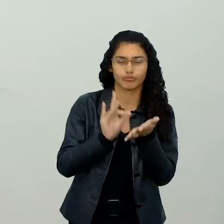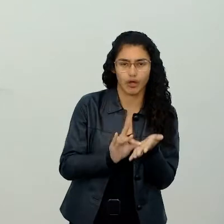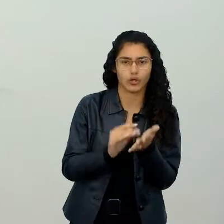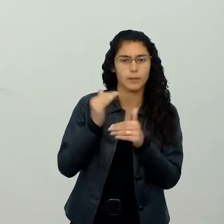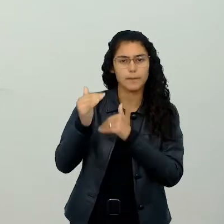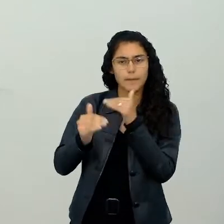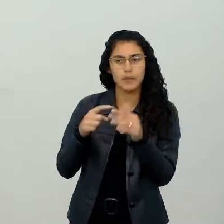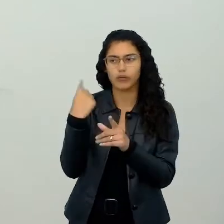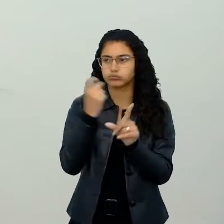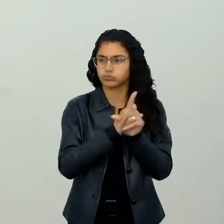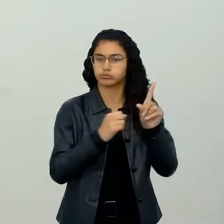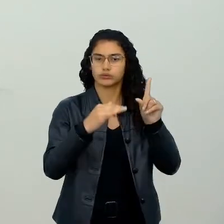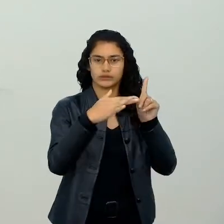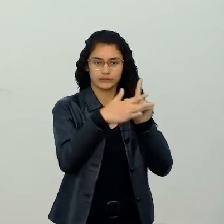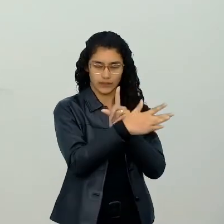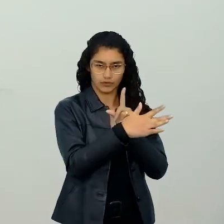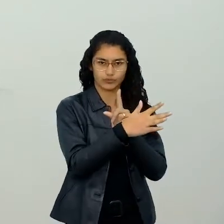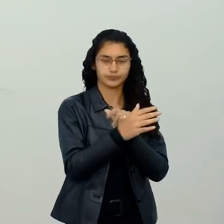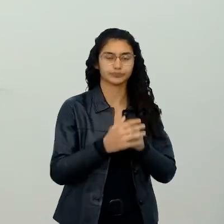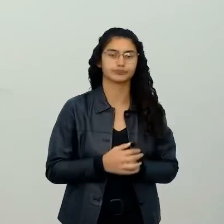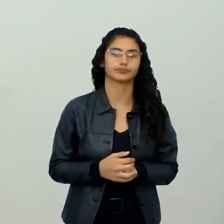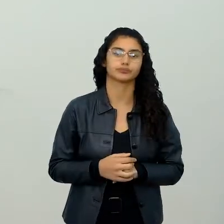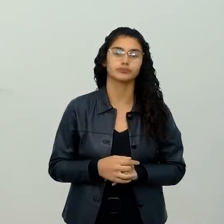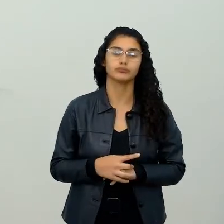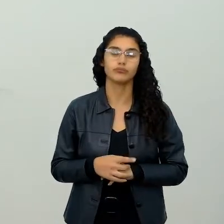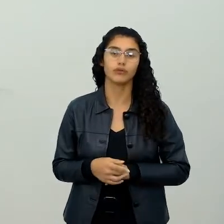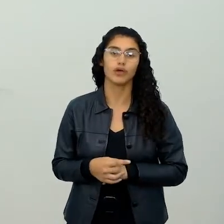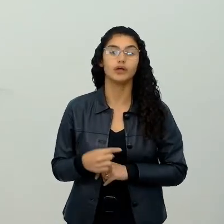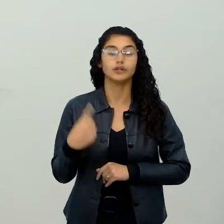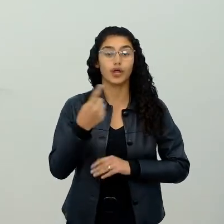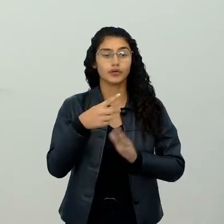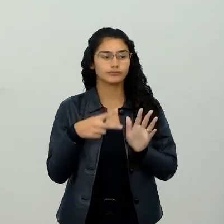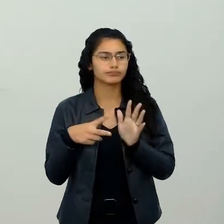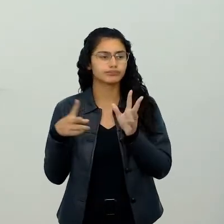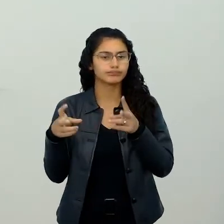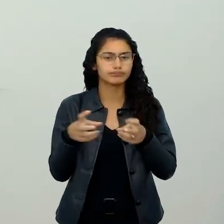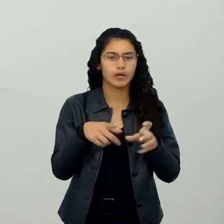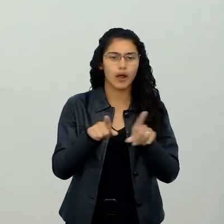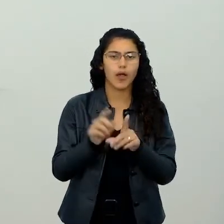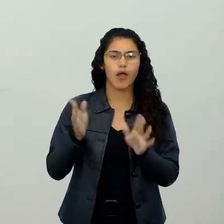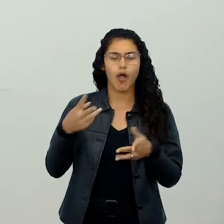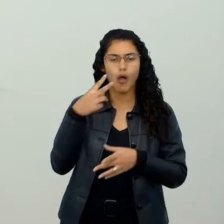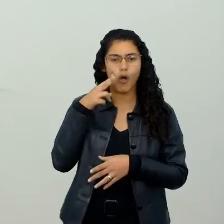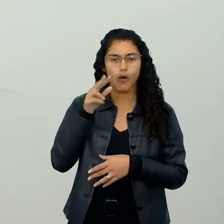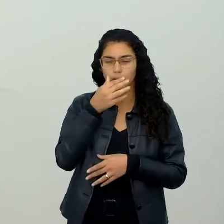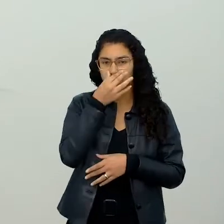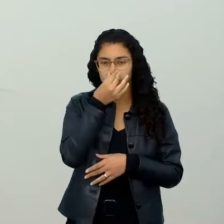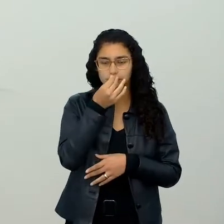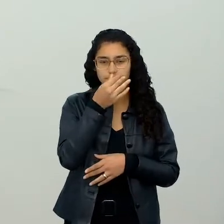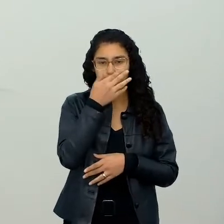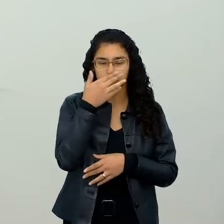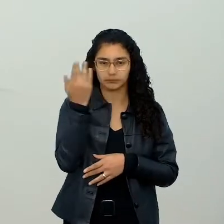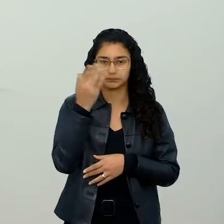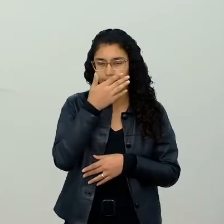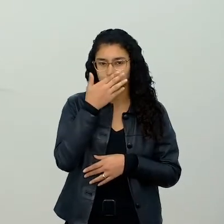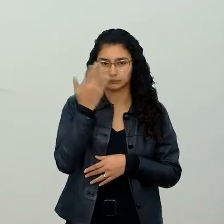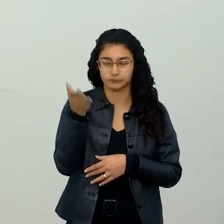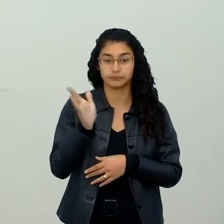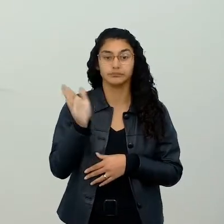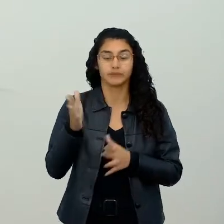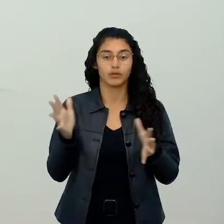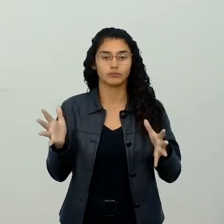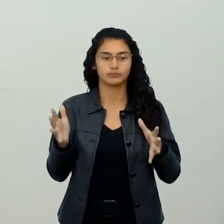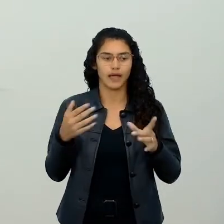na nossa sociedade. Então, uma das funções que nós vimos aí, nós estamos vendo hoje, é a de segregação, né,